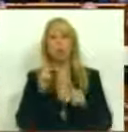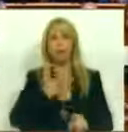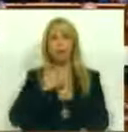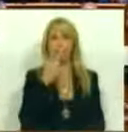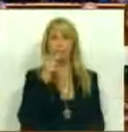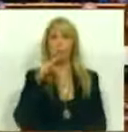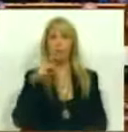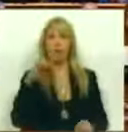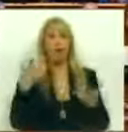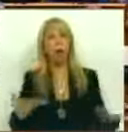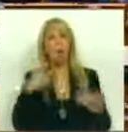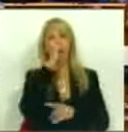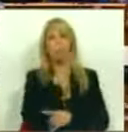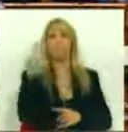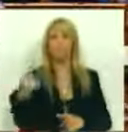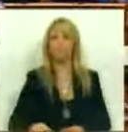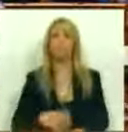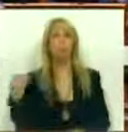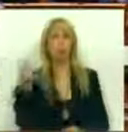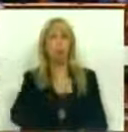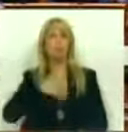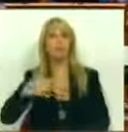As nossas empresas bem sabem